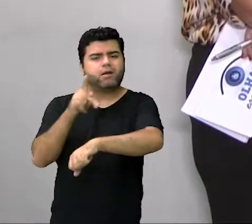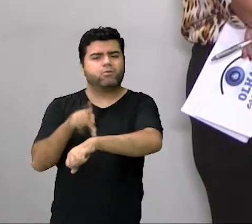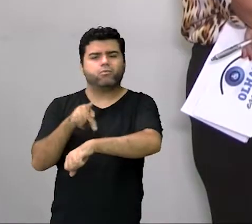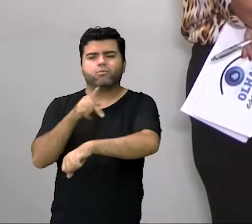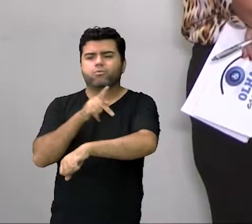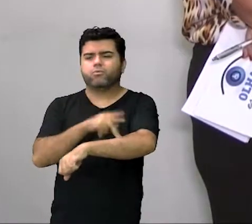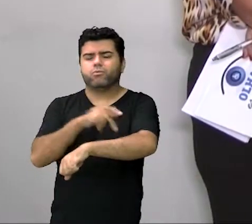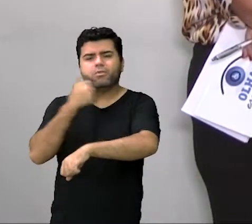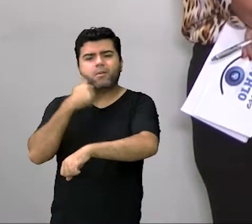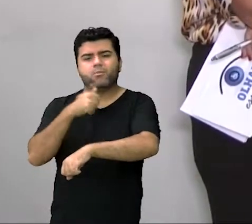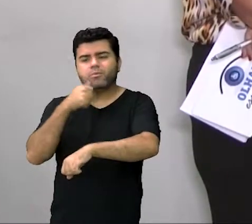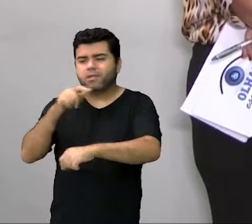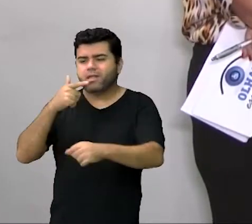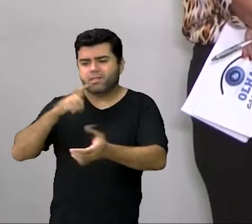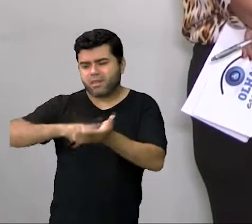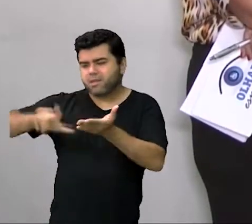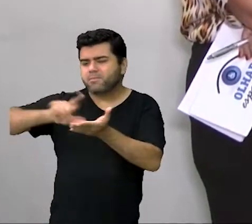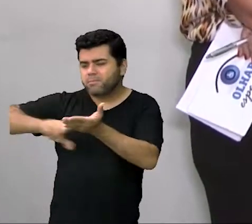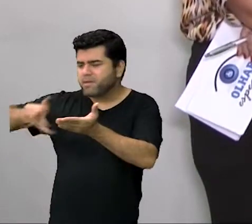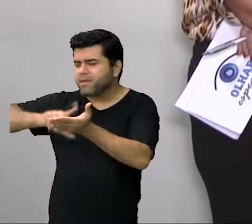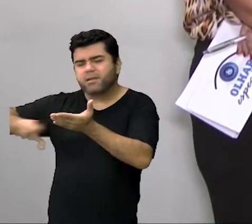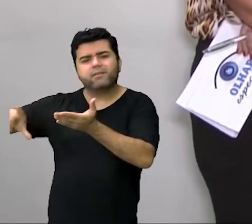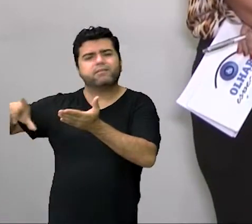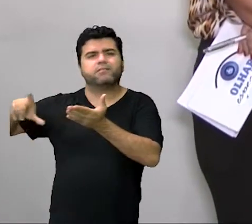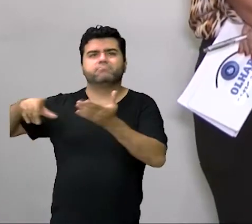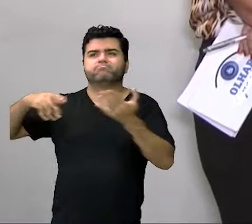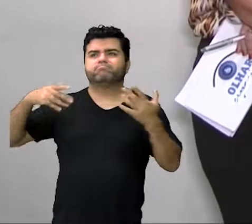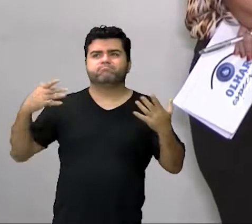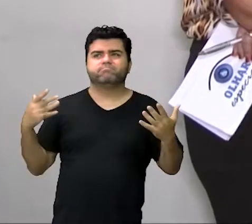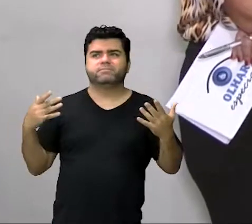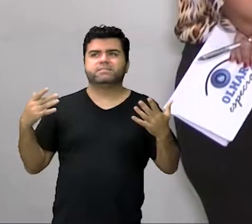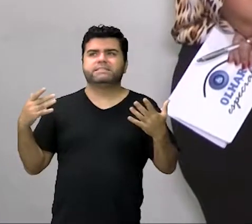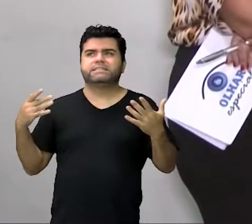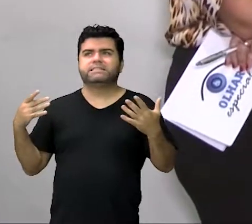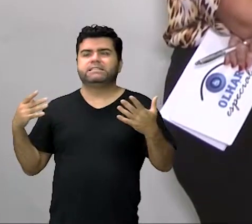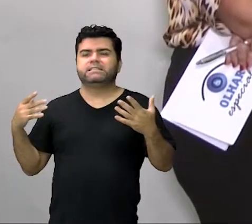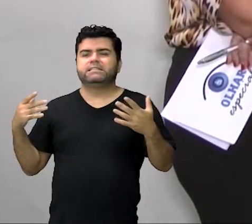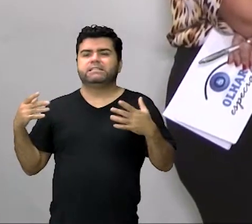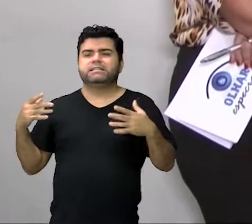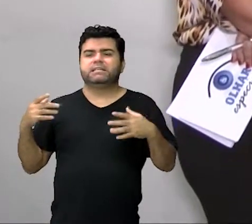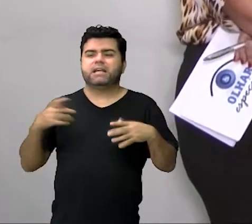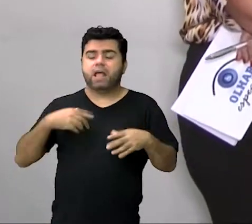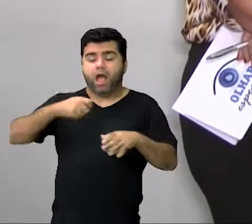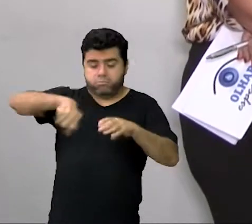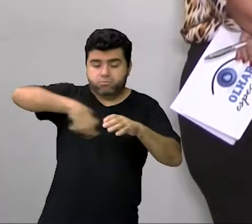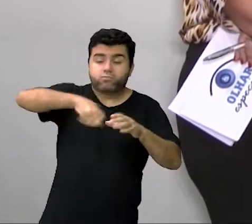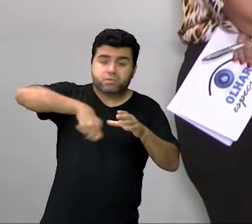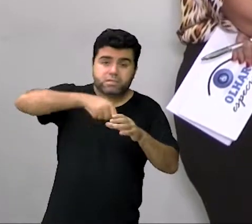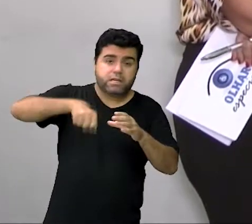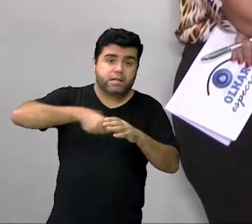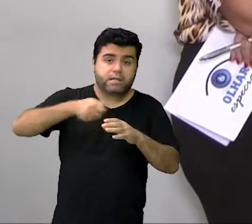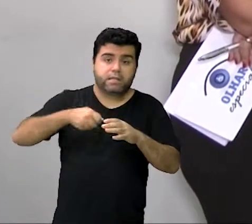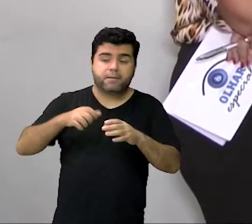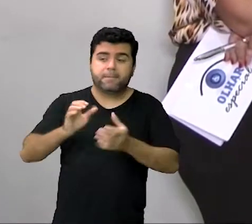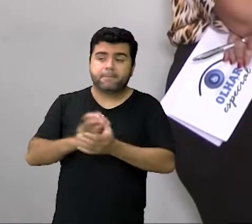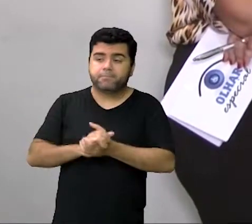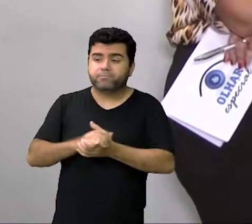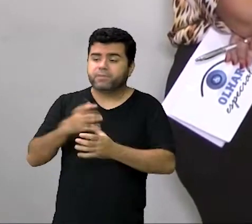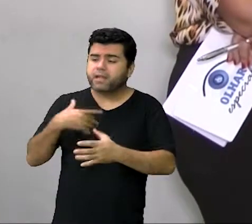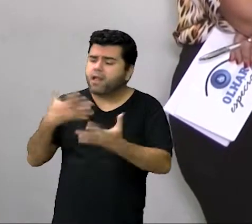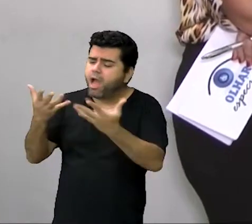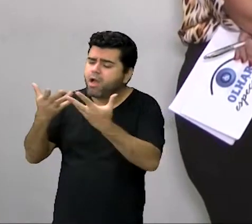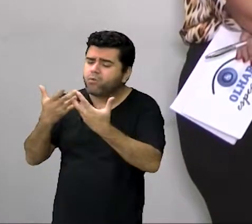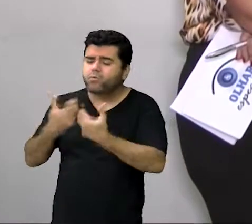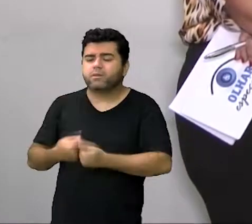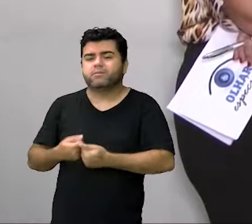das moças da limpeza, as que fazem as refeições das crianças, elas nos acolheram.